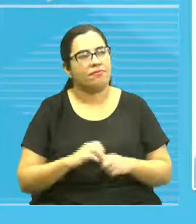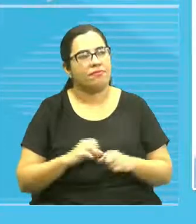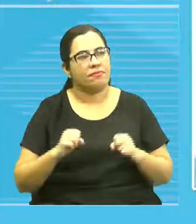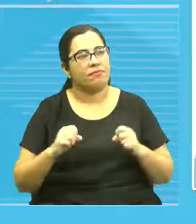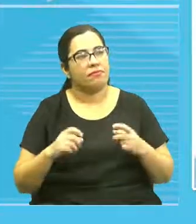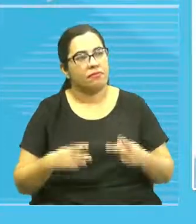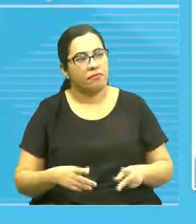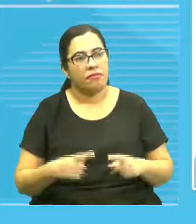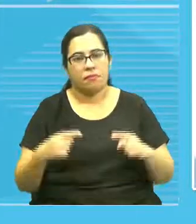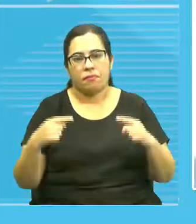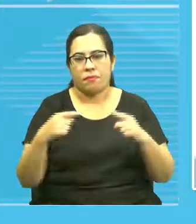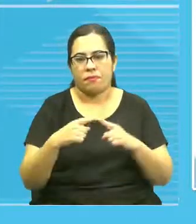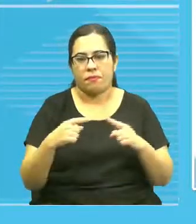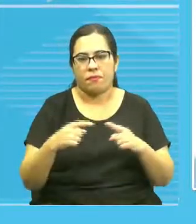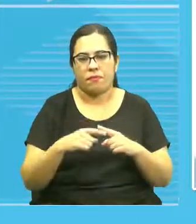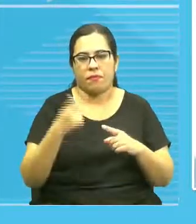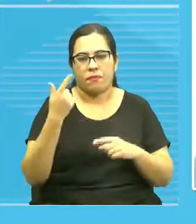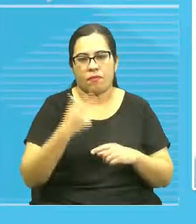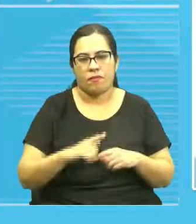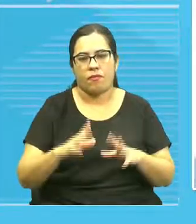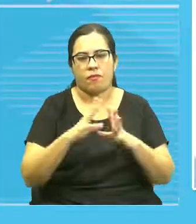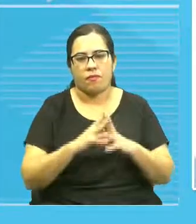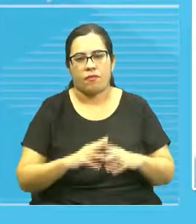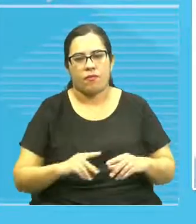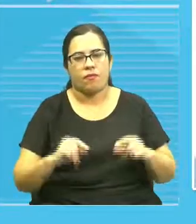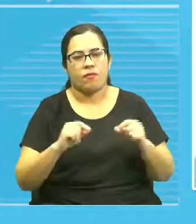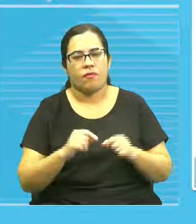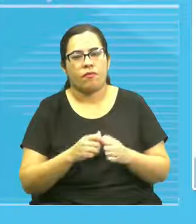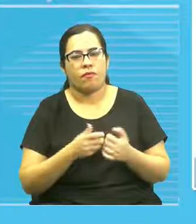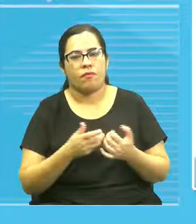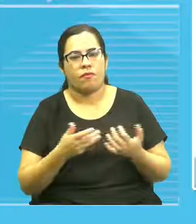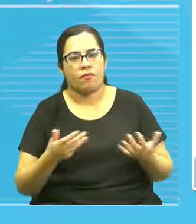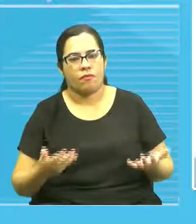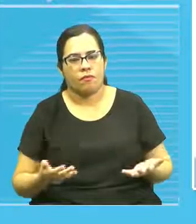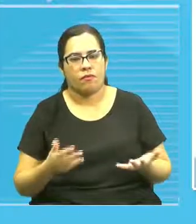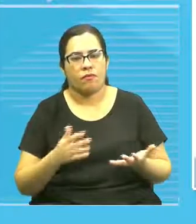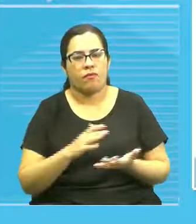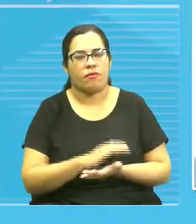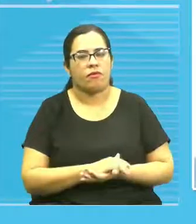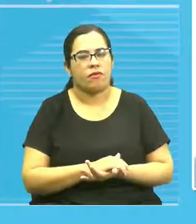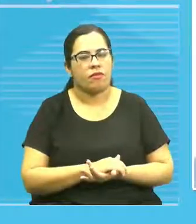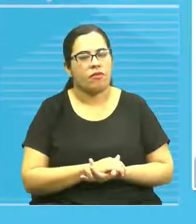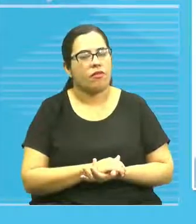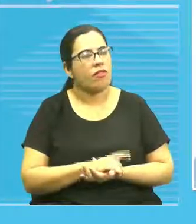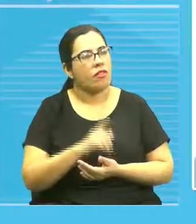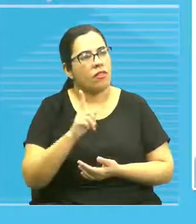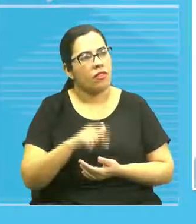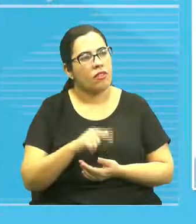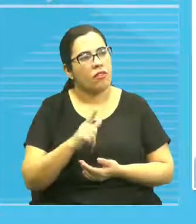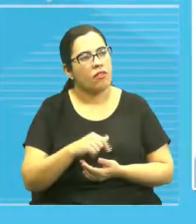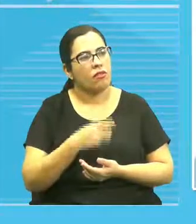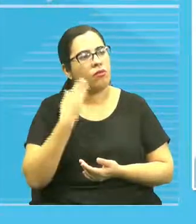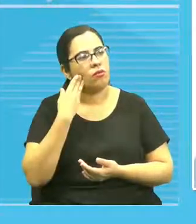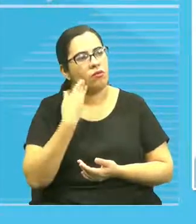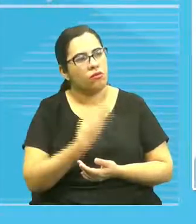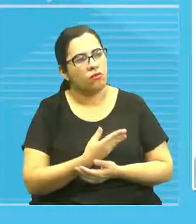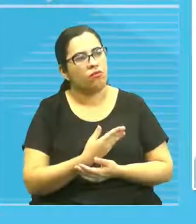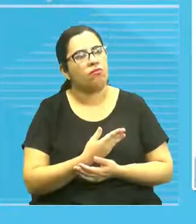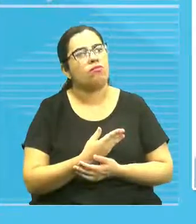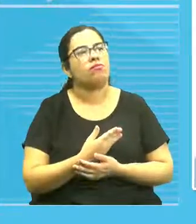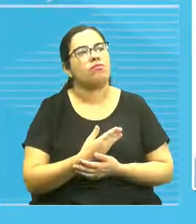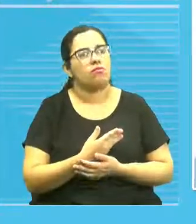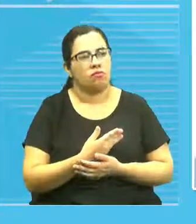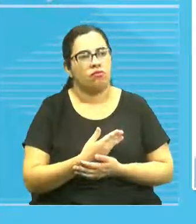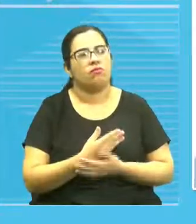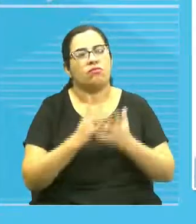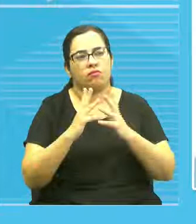Dissolução do cloreto de cálcio na água resfria o recipiente da dissolução. Logo, é um processo